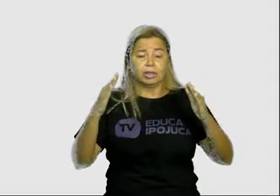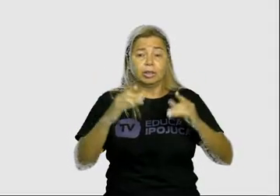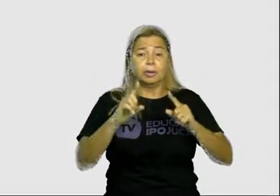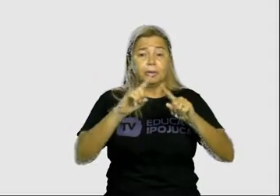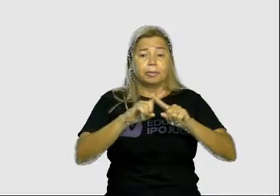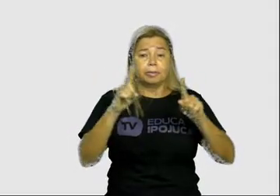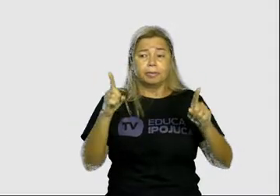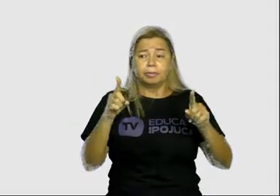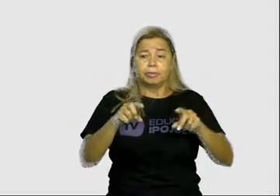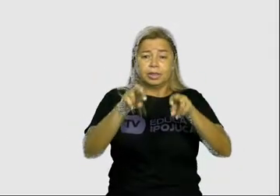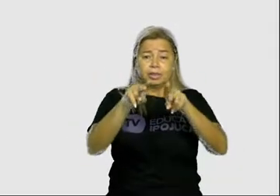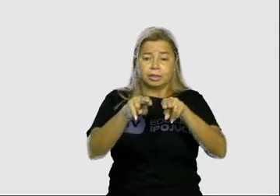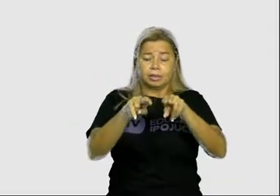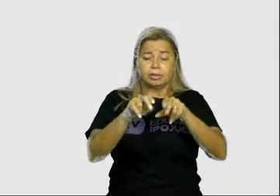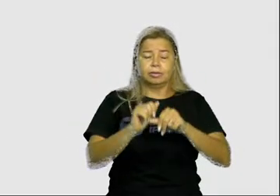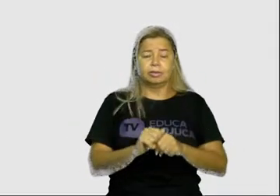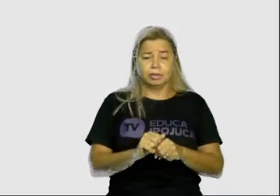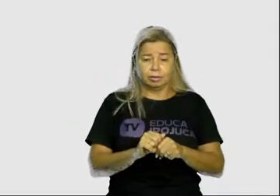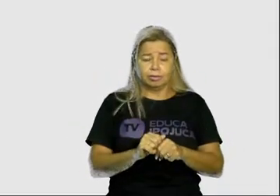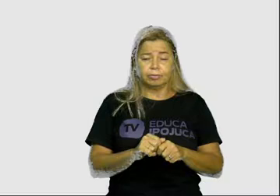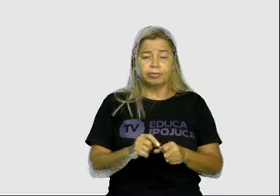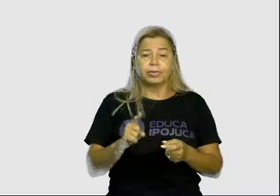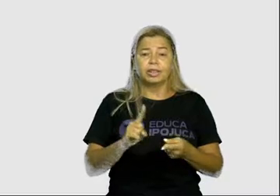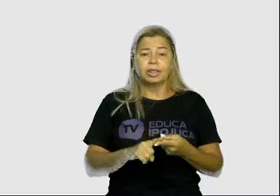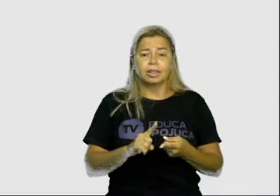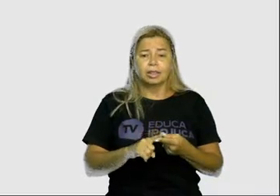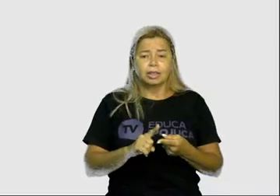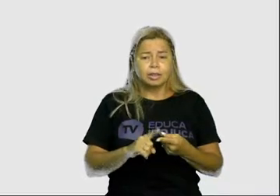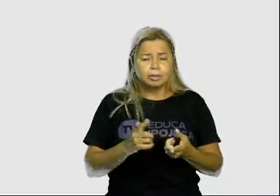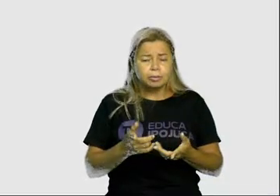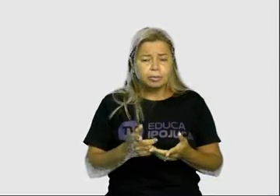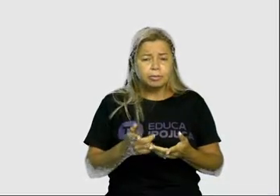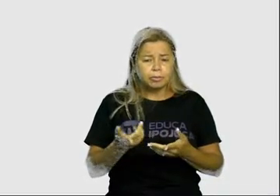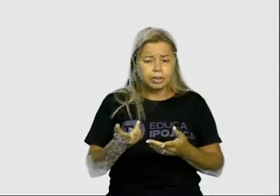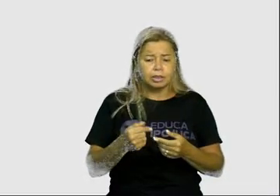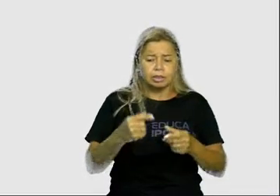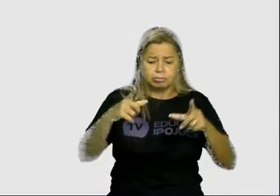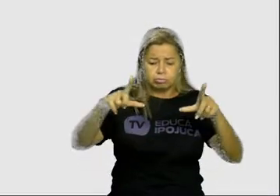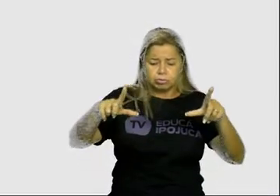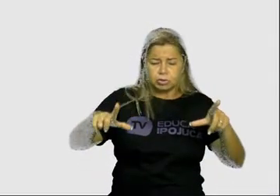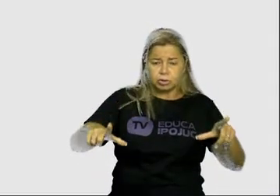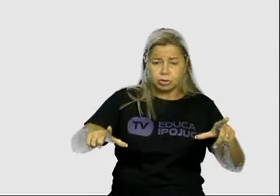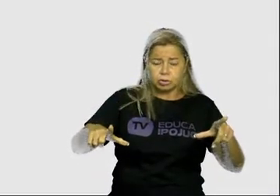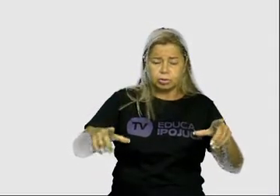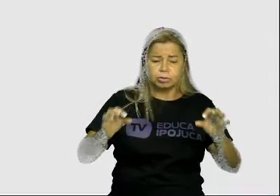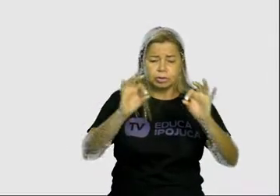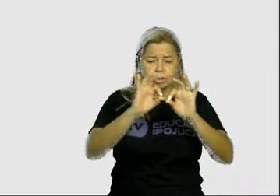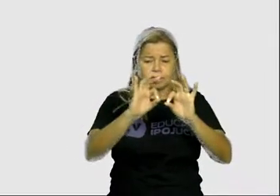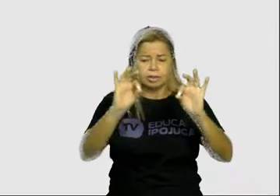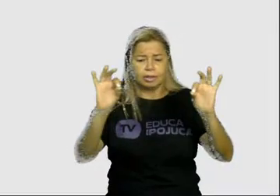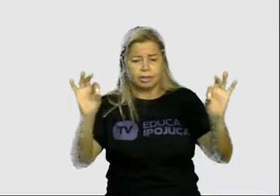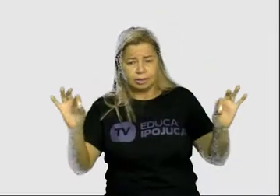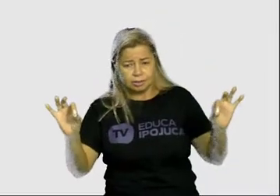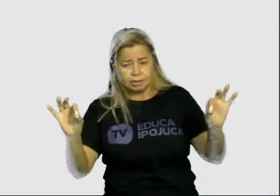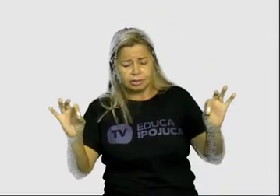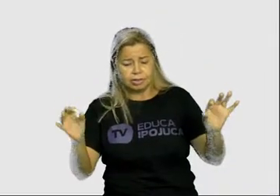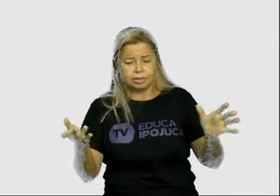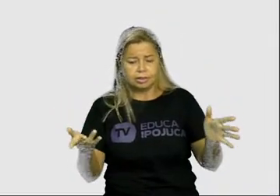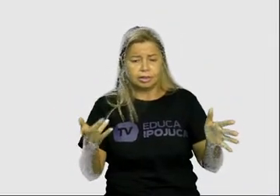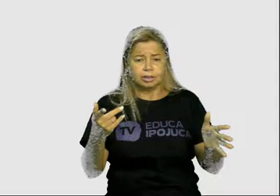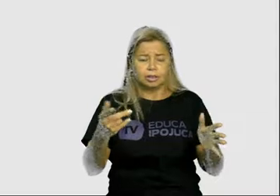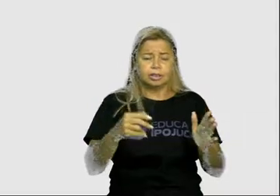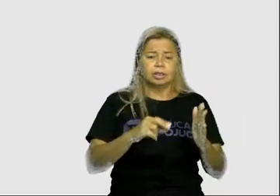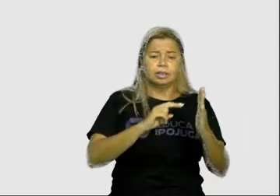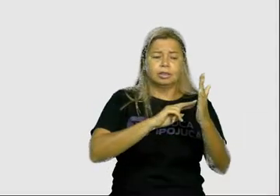ótica. Ela também cria tensão no espaço gráfico em que ela se encontra. É o caso